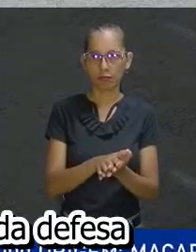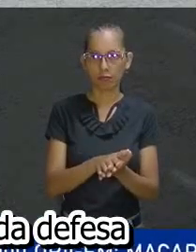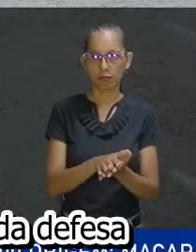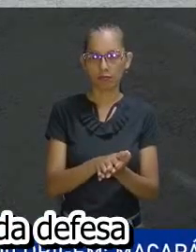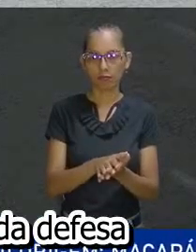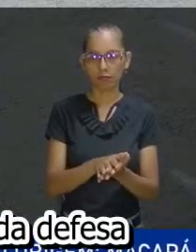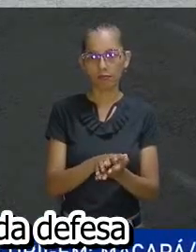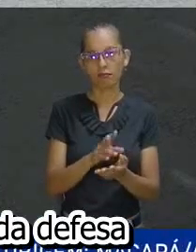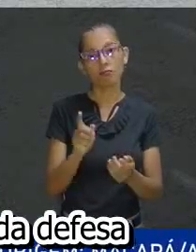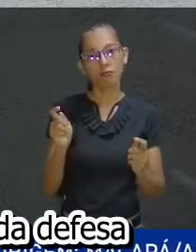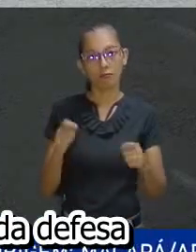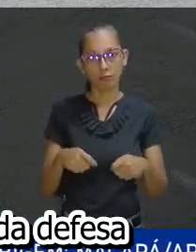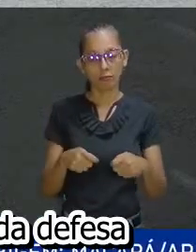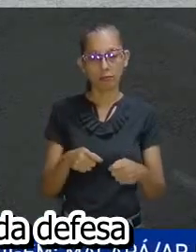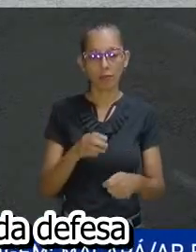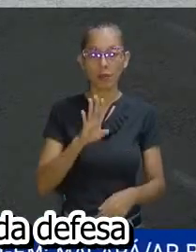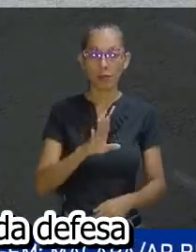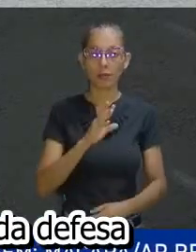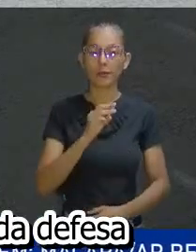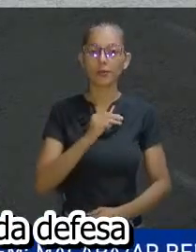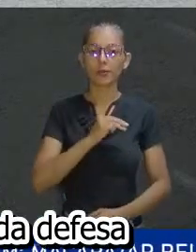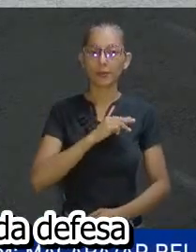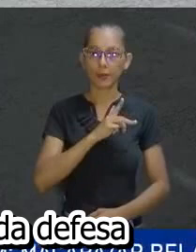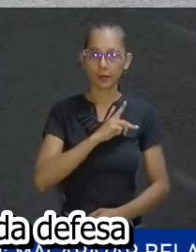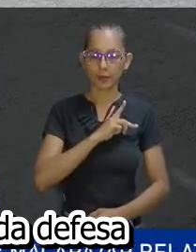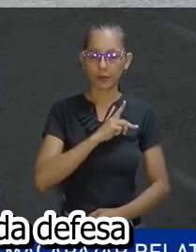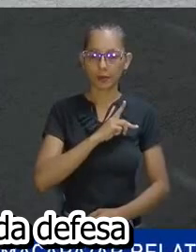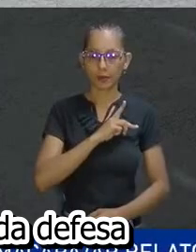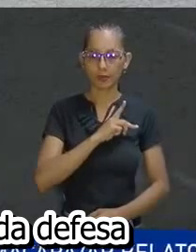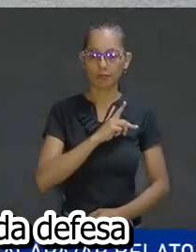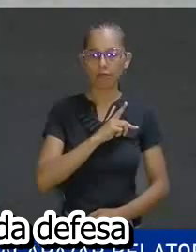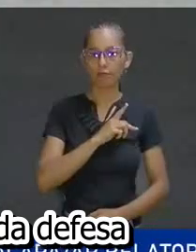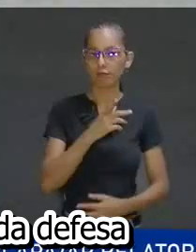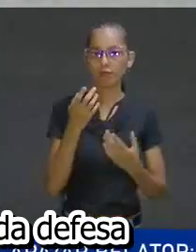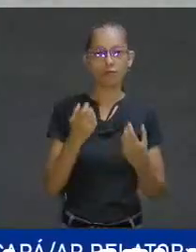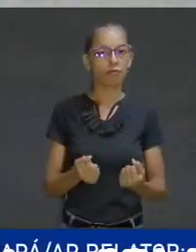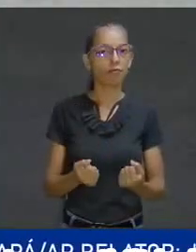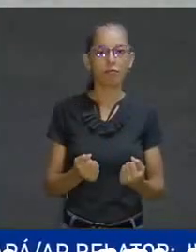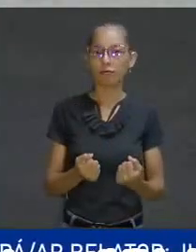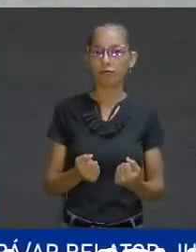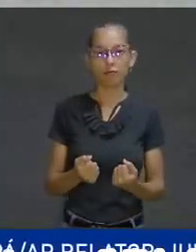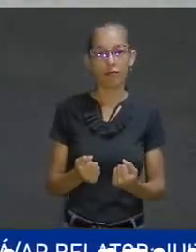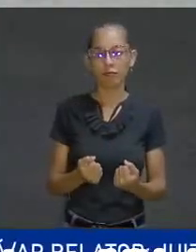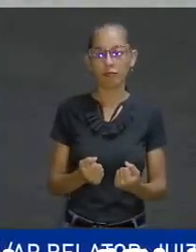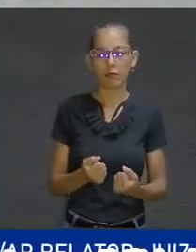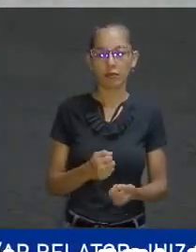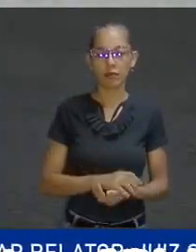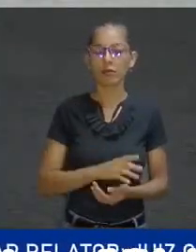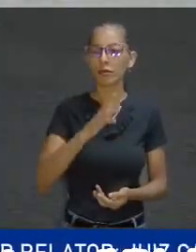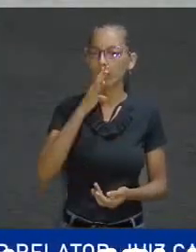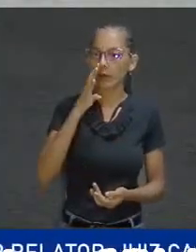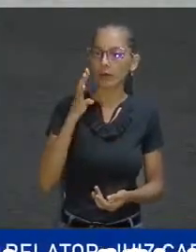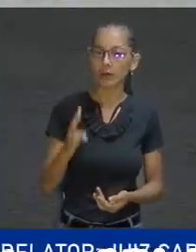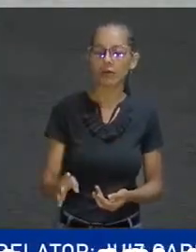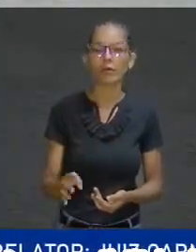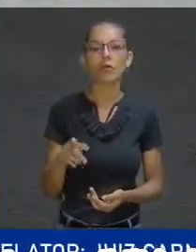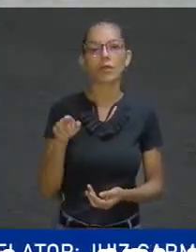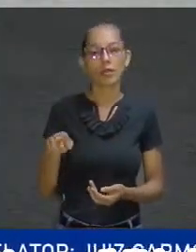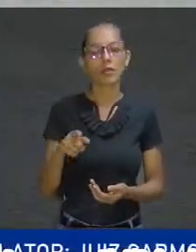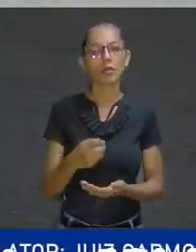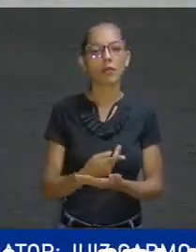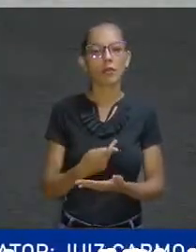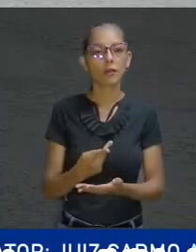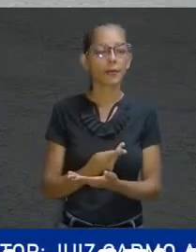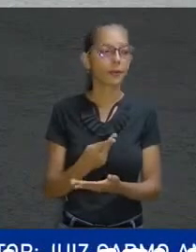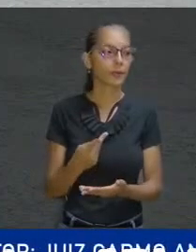O Ministério Público, por sua vez, rebateu as alegações da defesa, mencionando a observância da